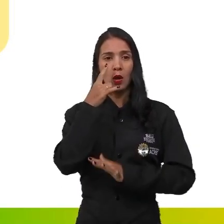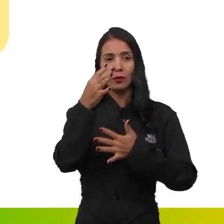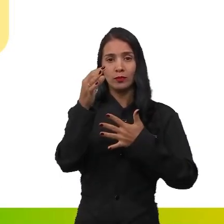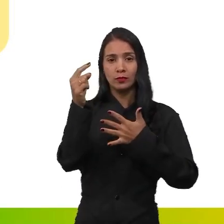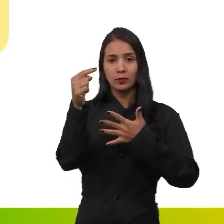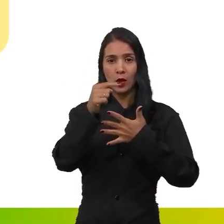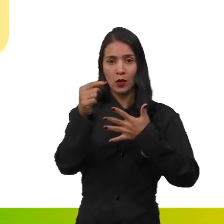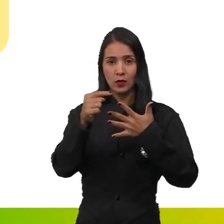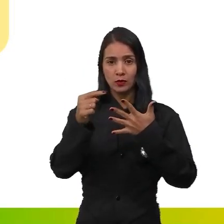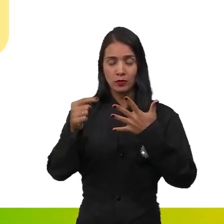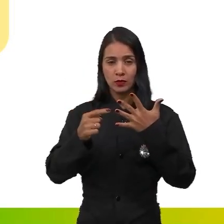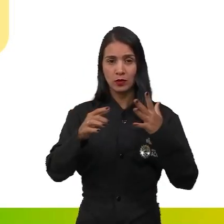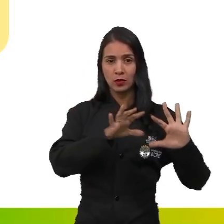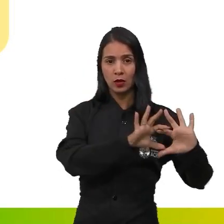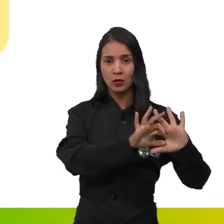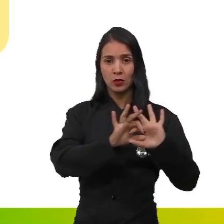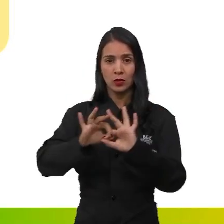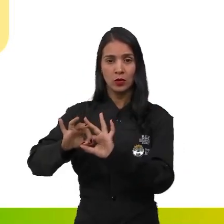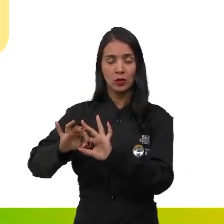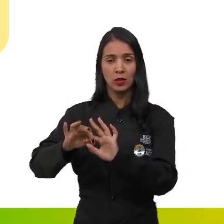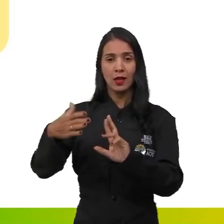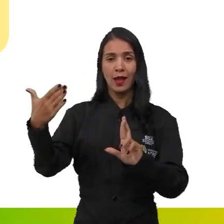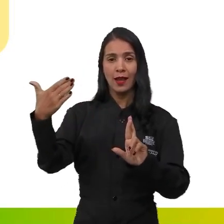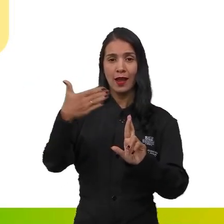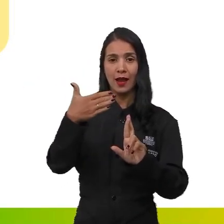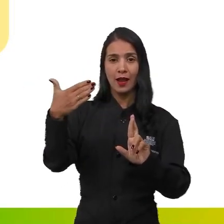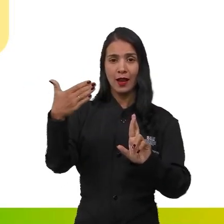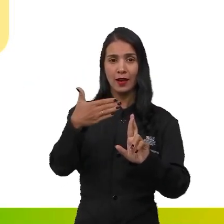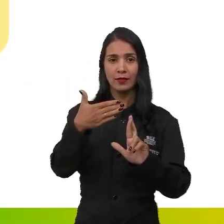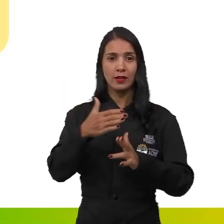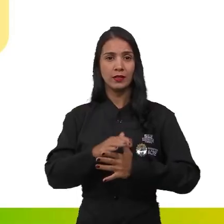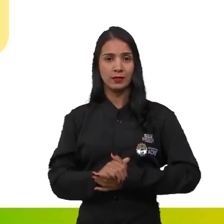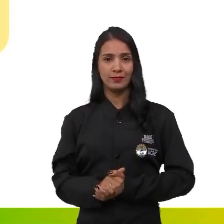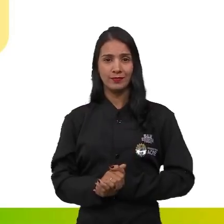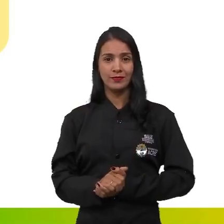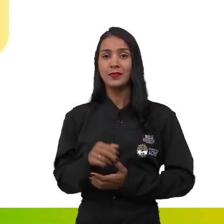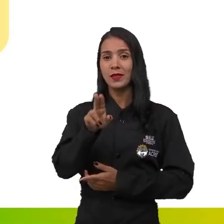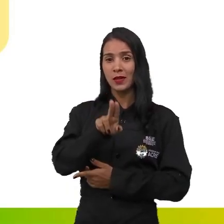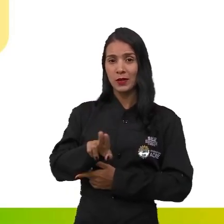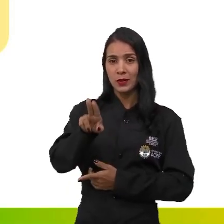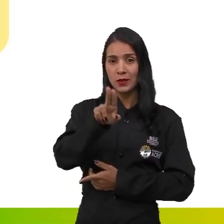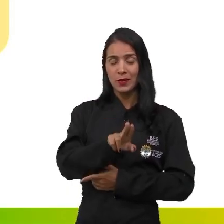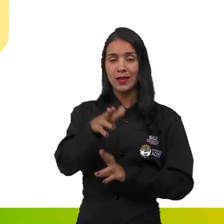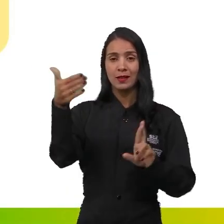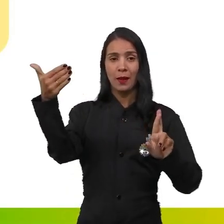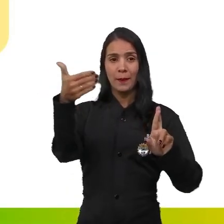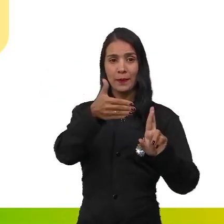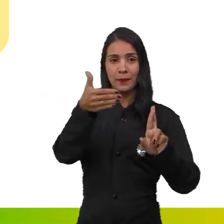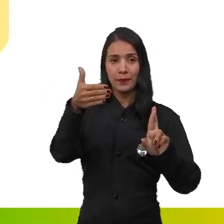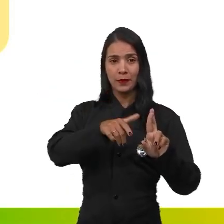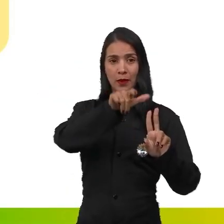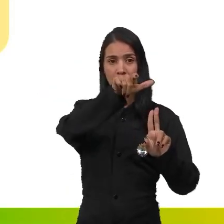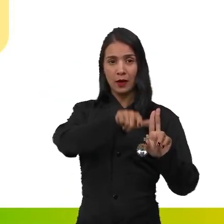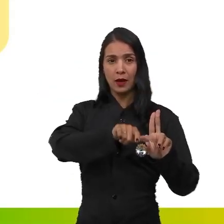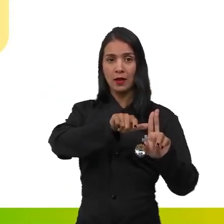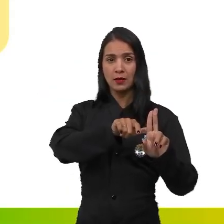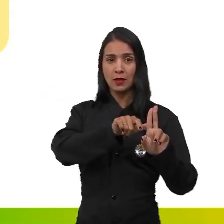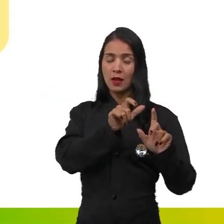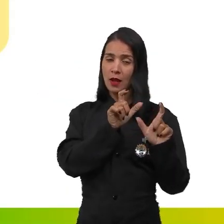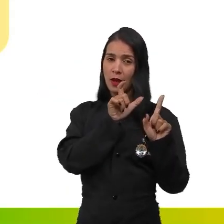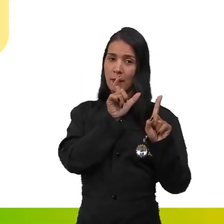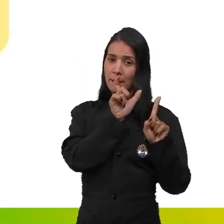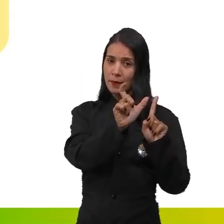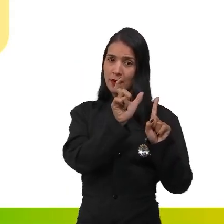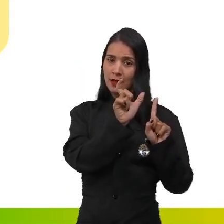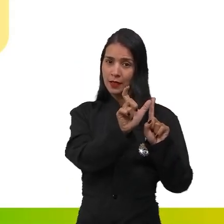coesivos referenciais. Então, eles são utilizados para fazer referência a palavras, tá? Que